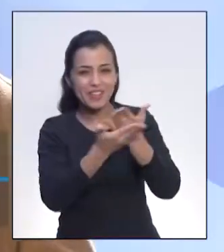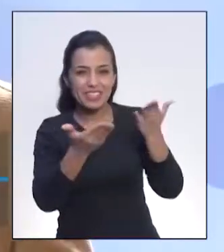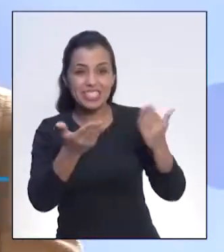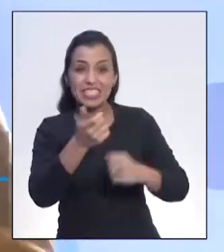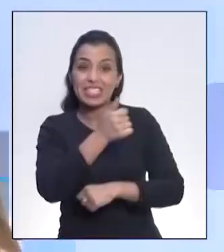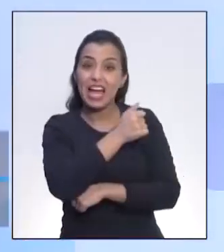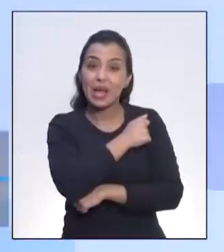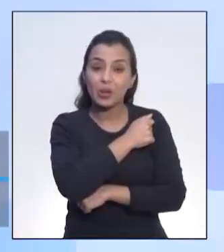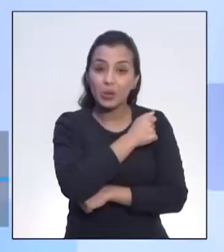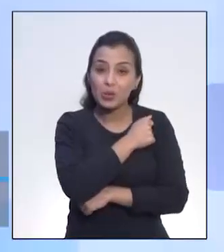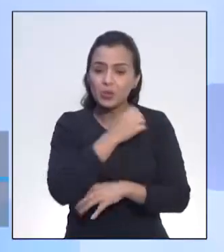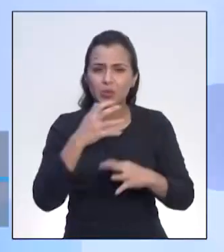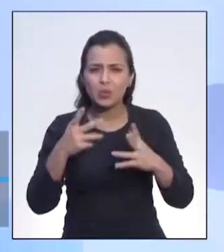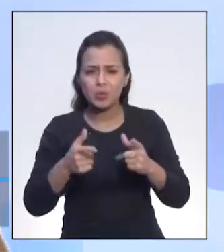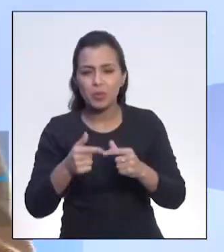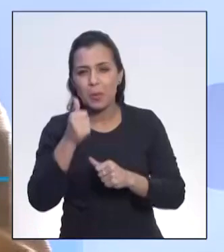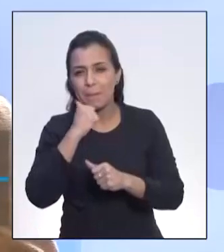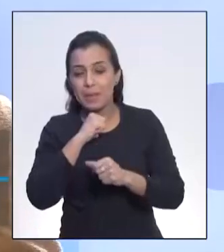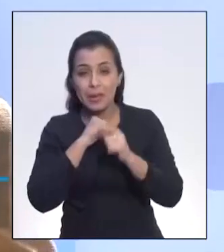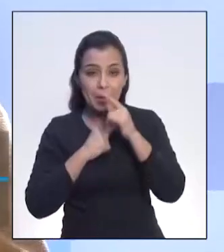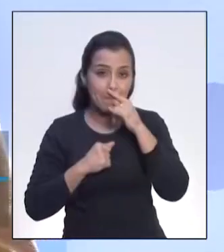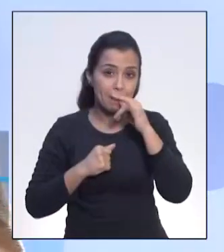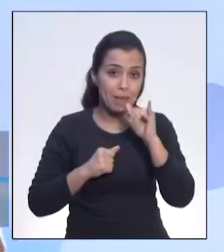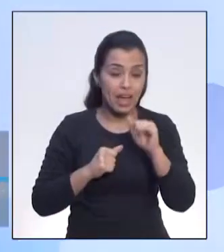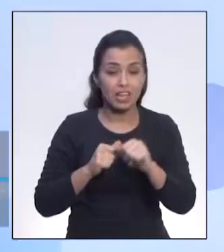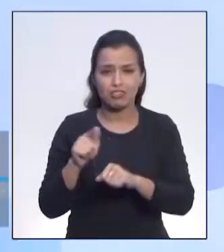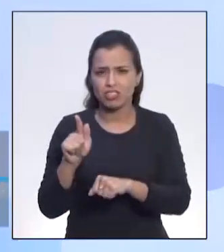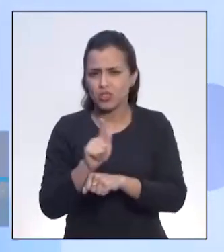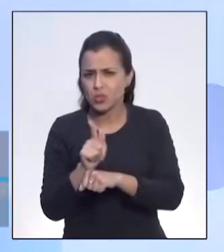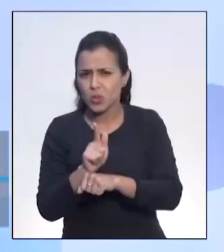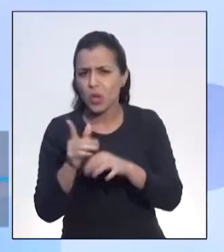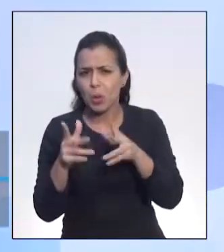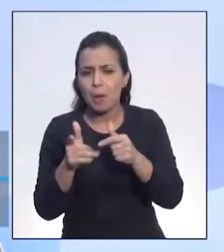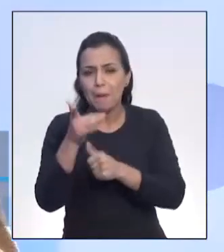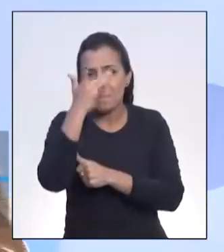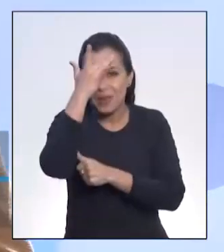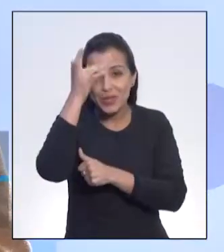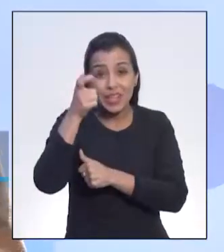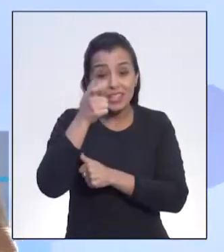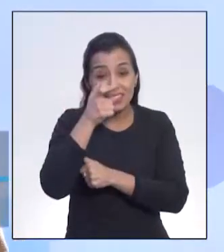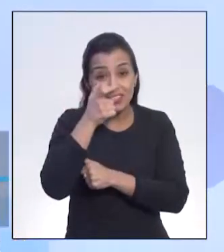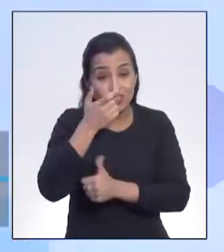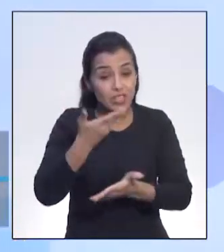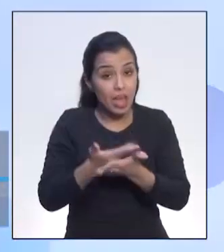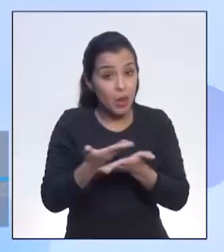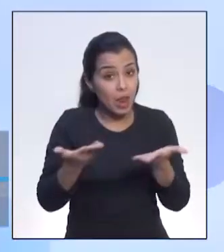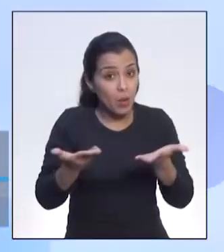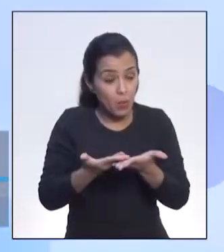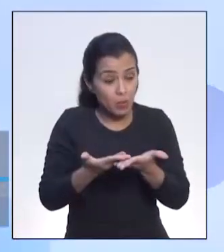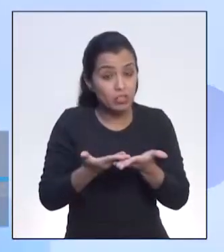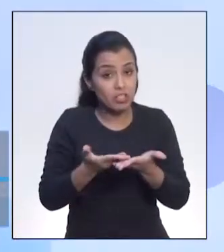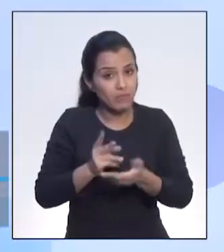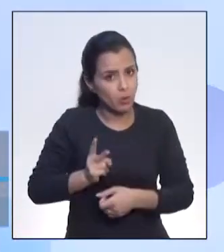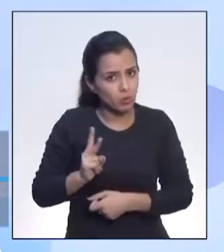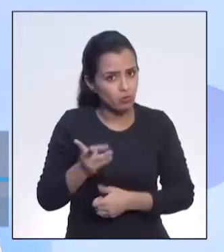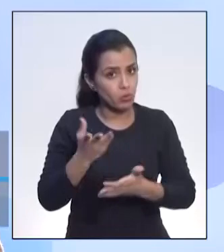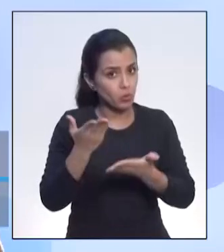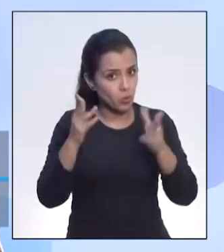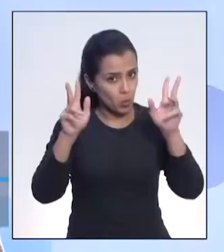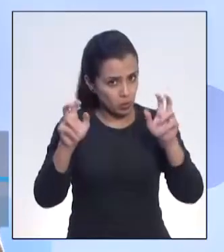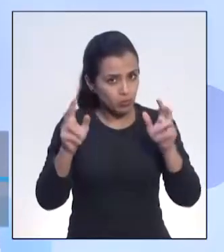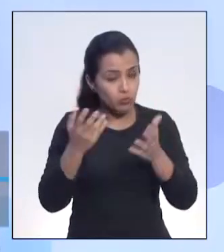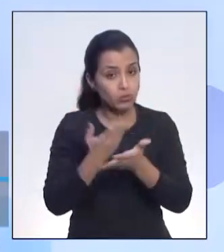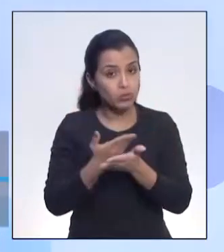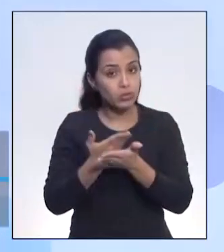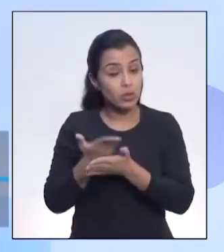alunos queridos, os pais, os gestores, quem mais estiver assistindo nossa aula. Hoje nós vamos dar continuidade